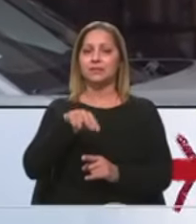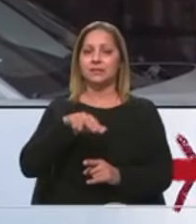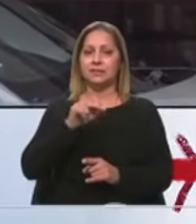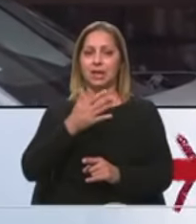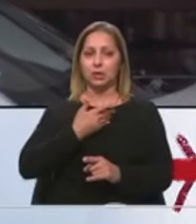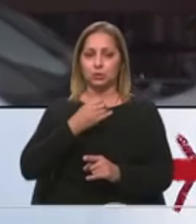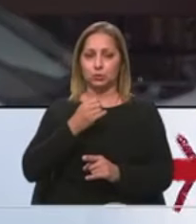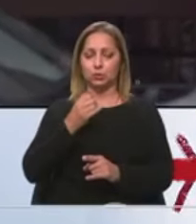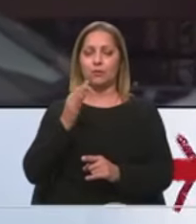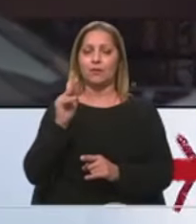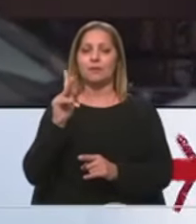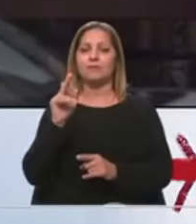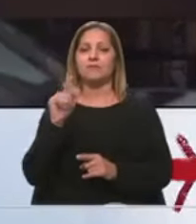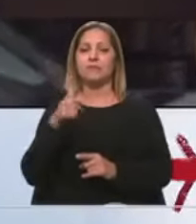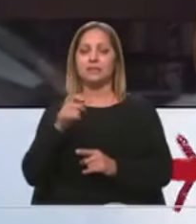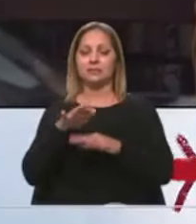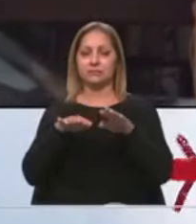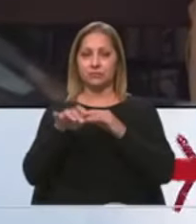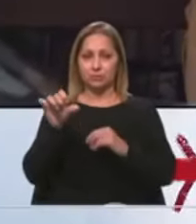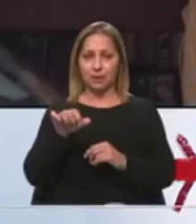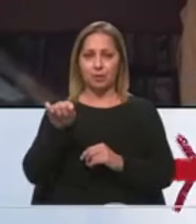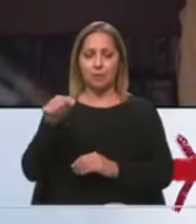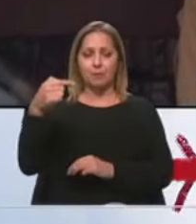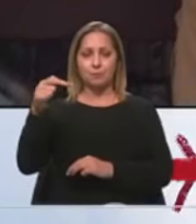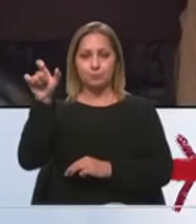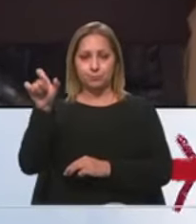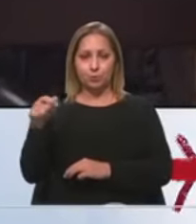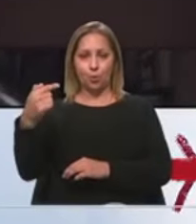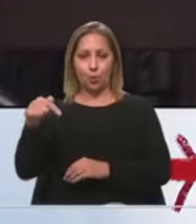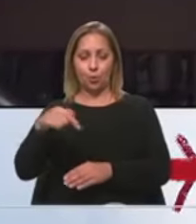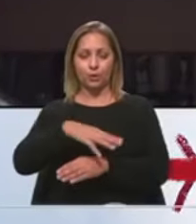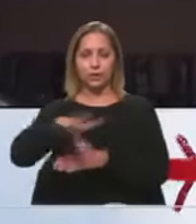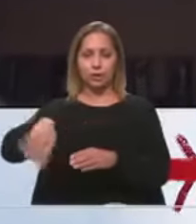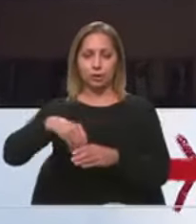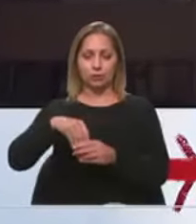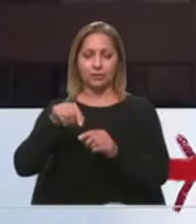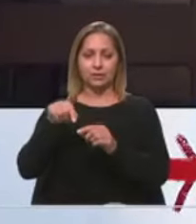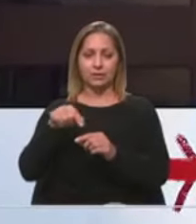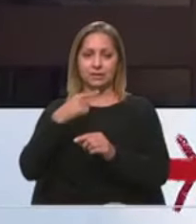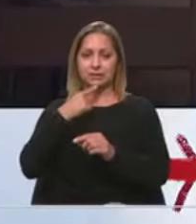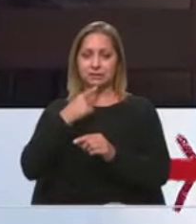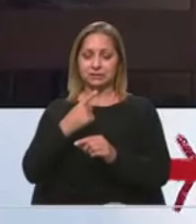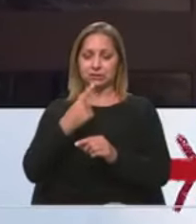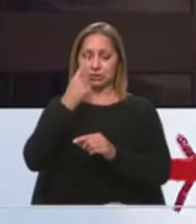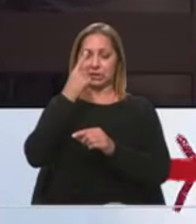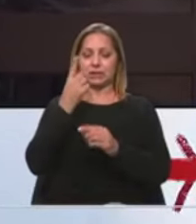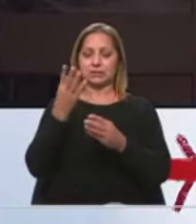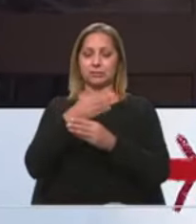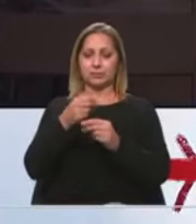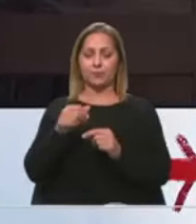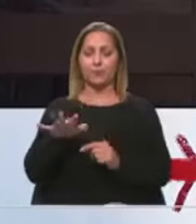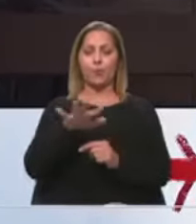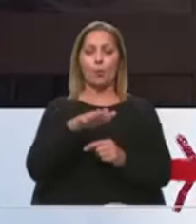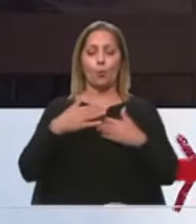a Mónica Silva será ele o único envolvido neste misterioso desaparecimento e onde está o corpo